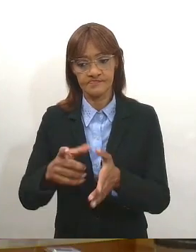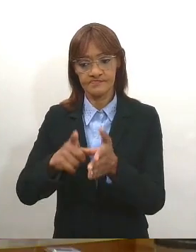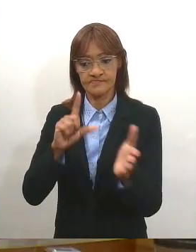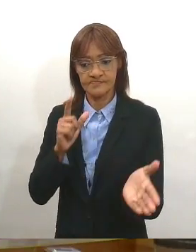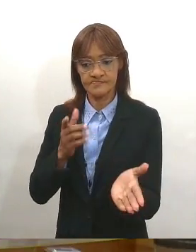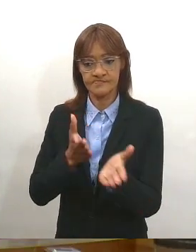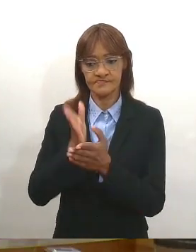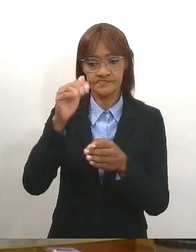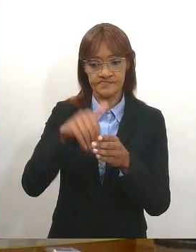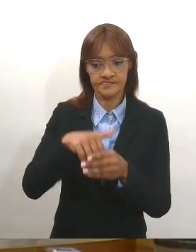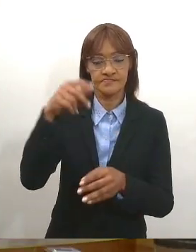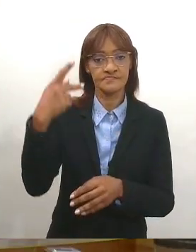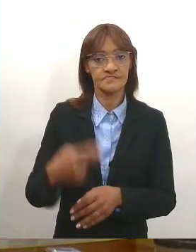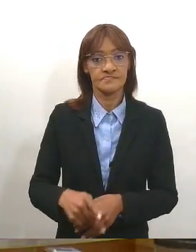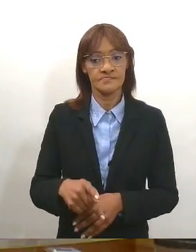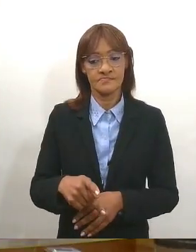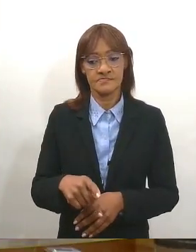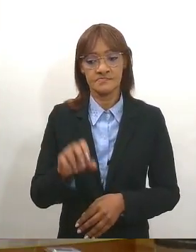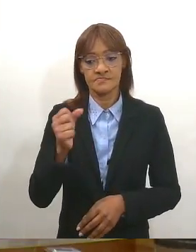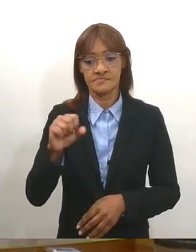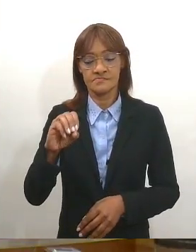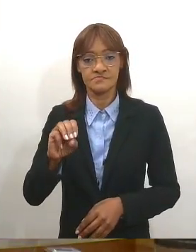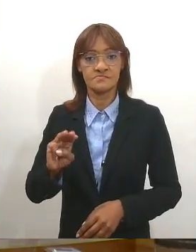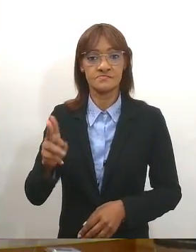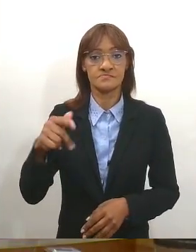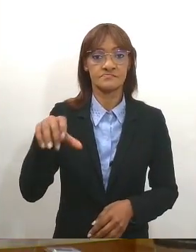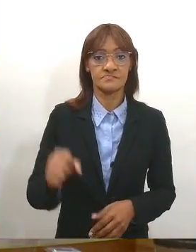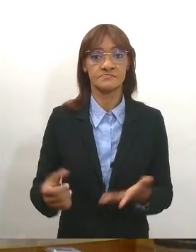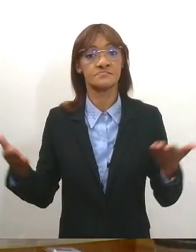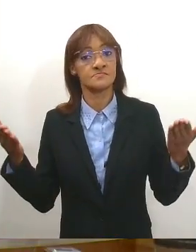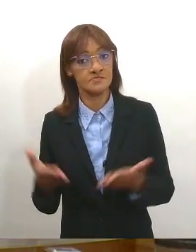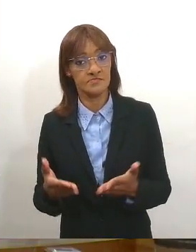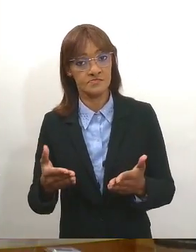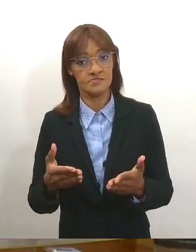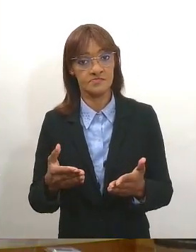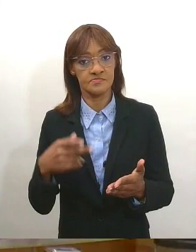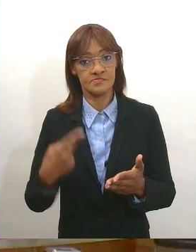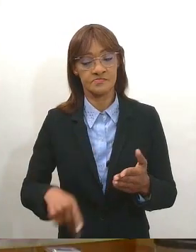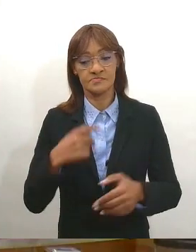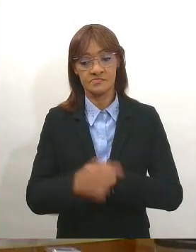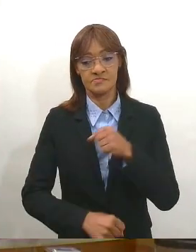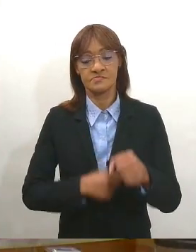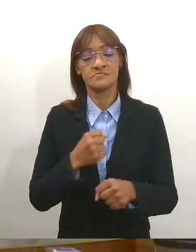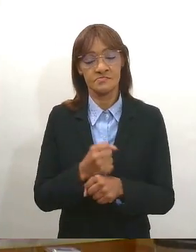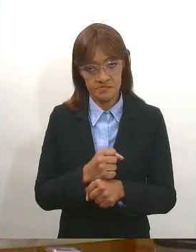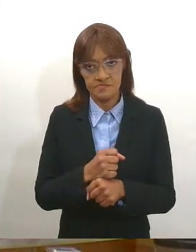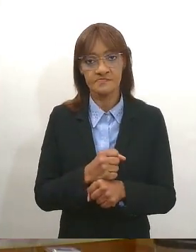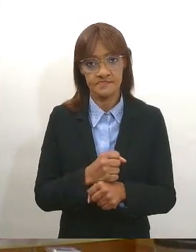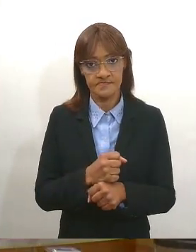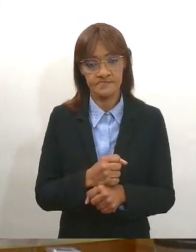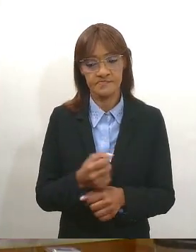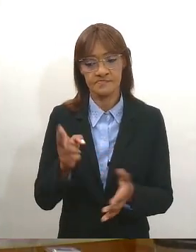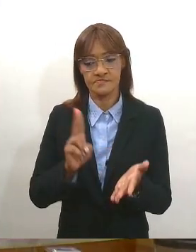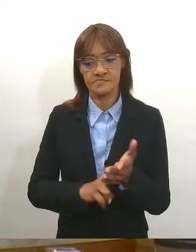reais. Hoje, esse ano, com certeza, vai superar a casa dos 150